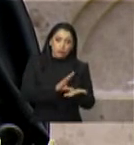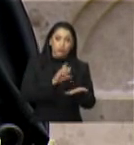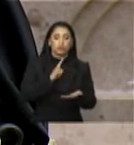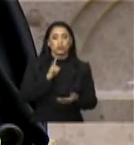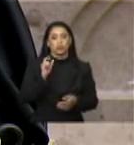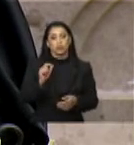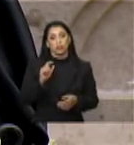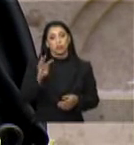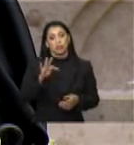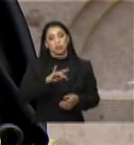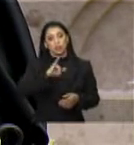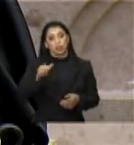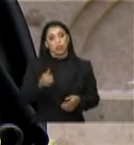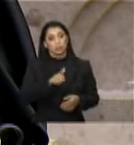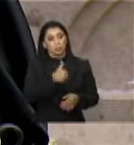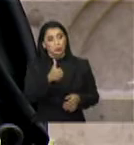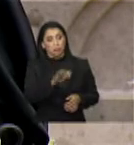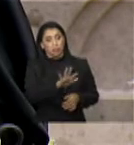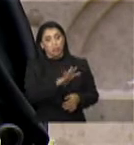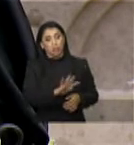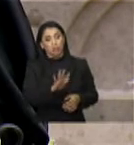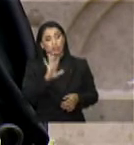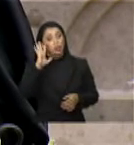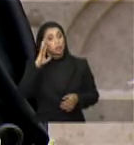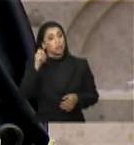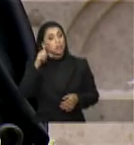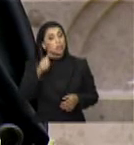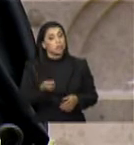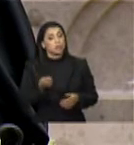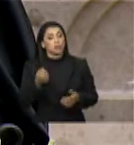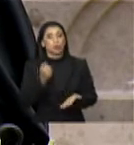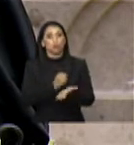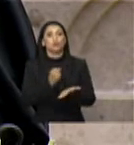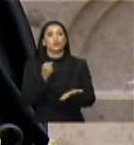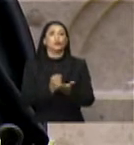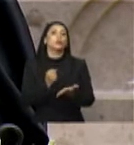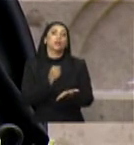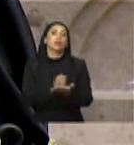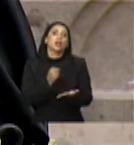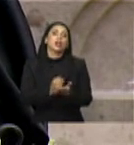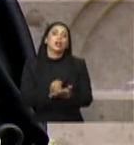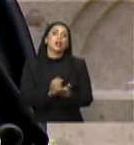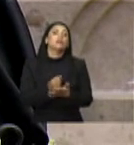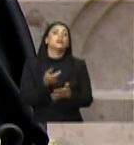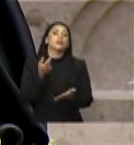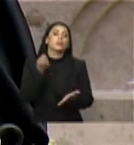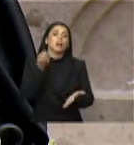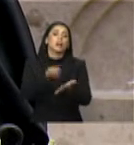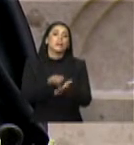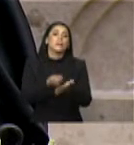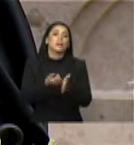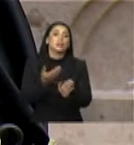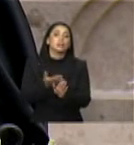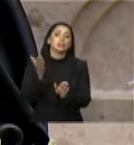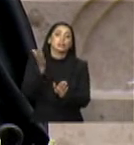na Regional Federal da Primeira Região sentado que com quantos contratos de aplicações financeiras fossem anteriores a edição da Avenida provisória